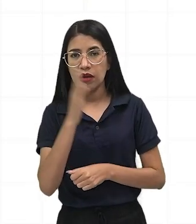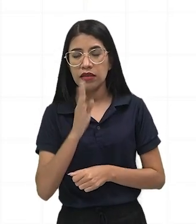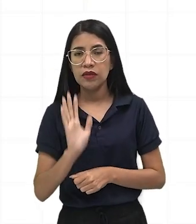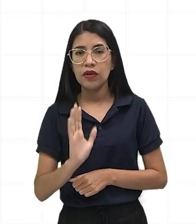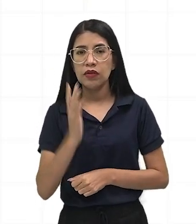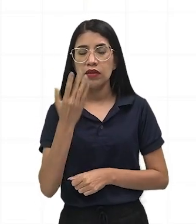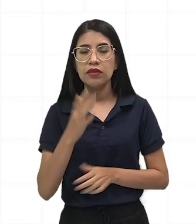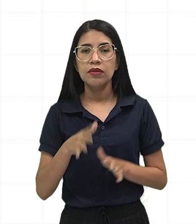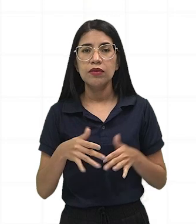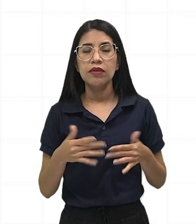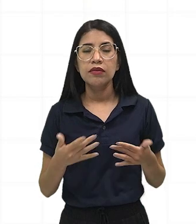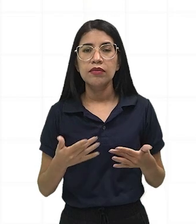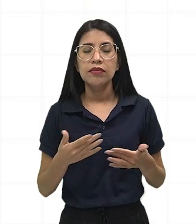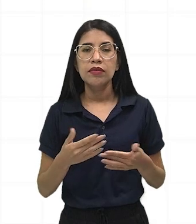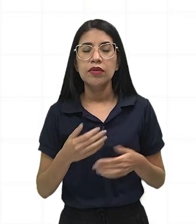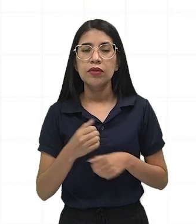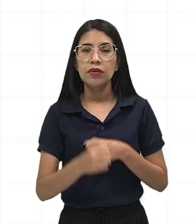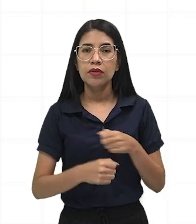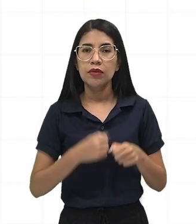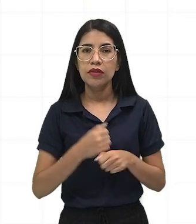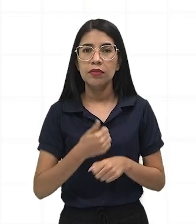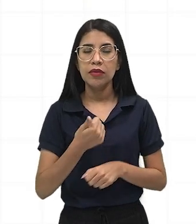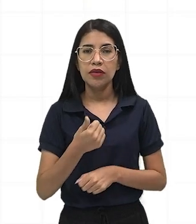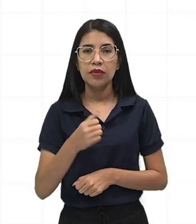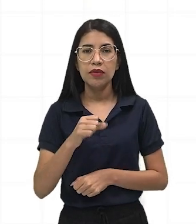ocorreu em